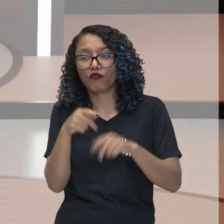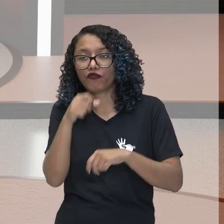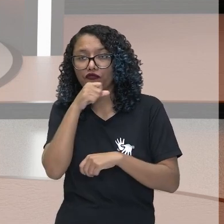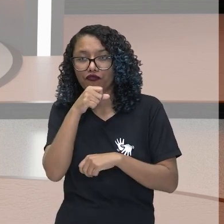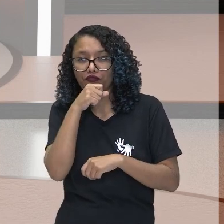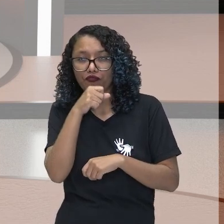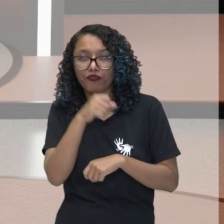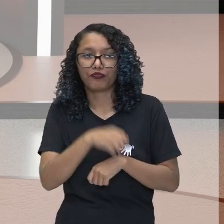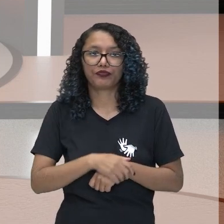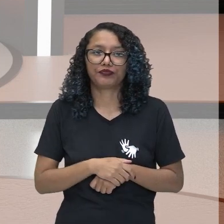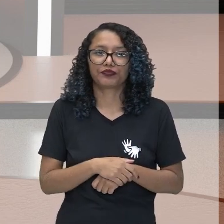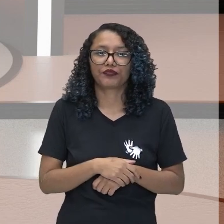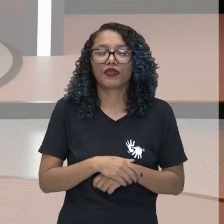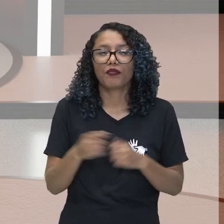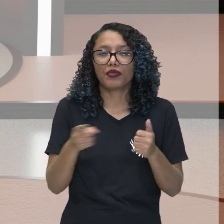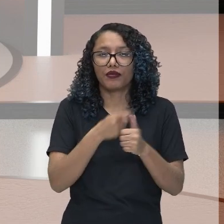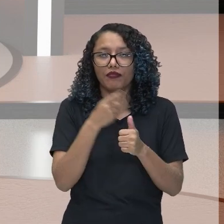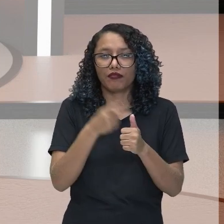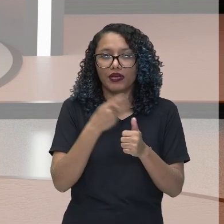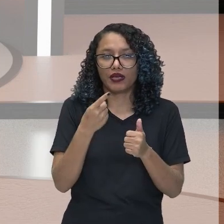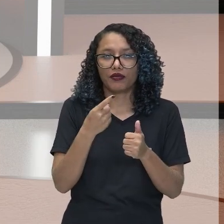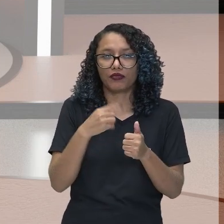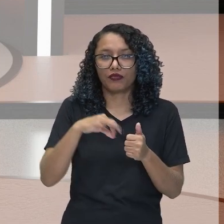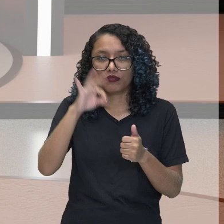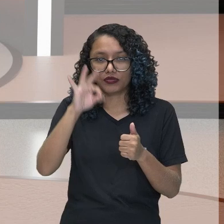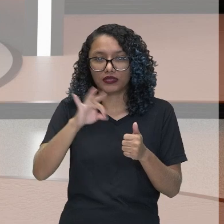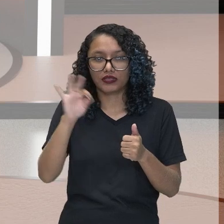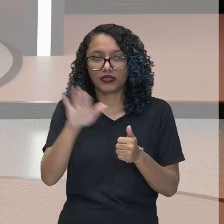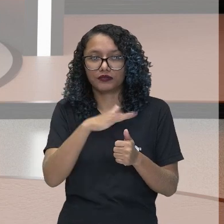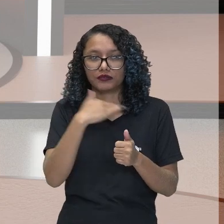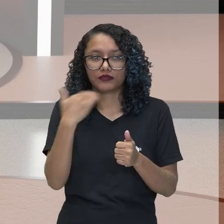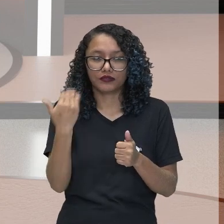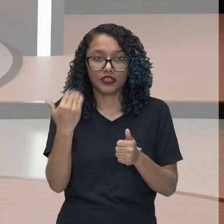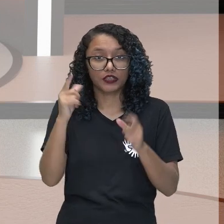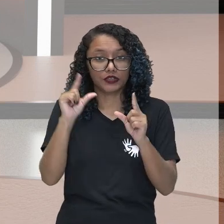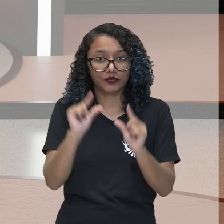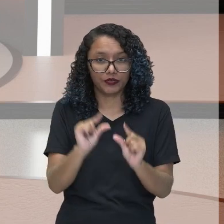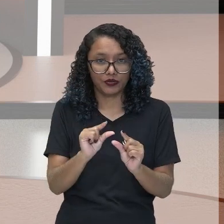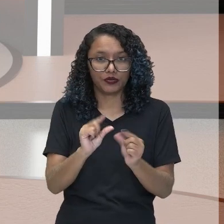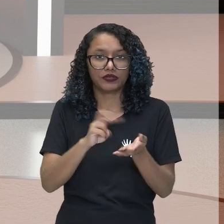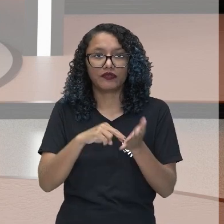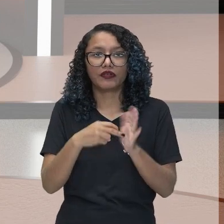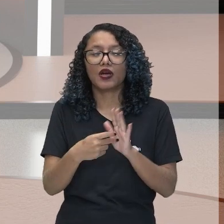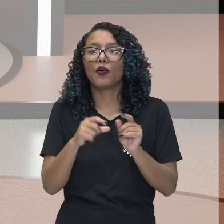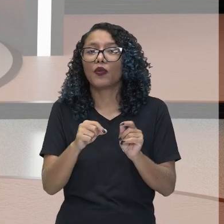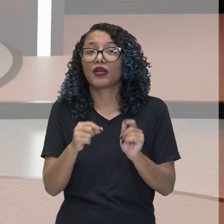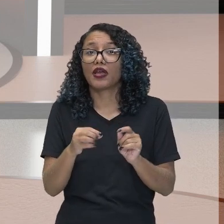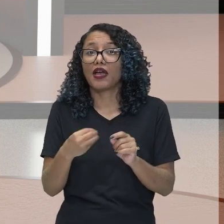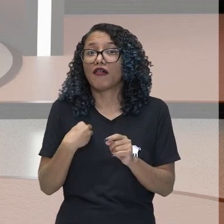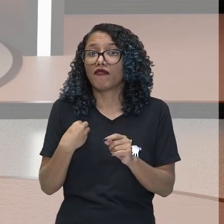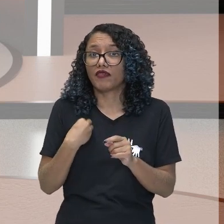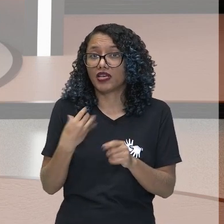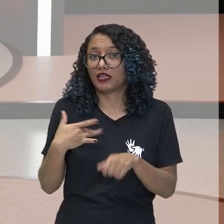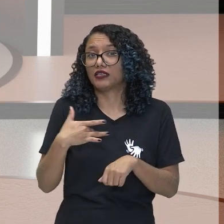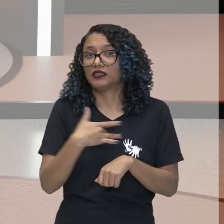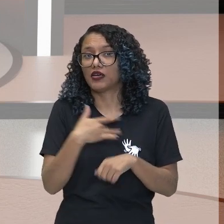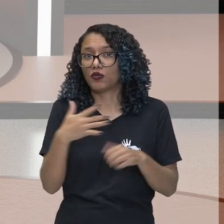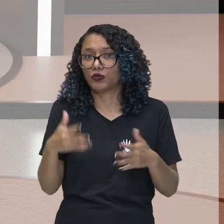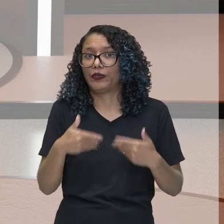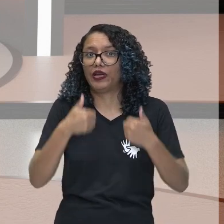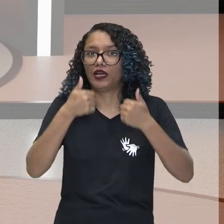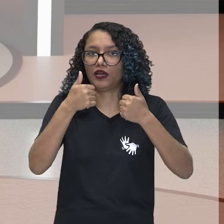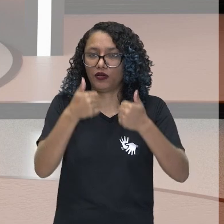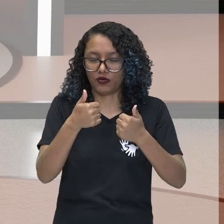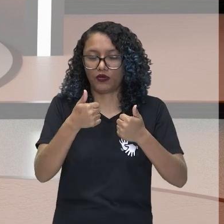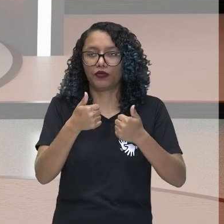taxa de mortalidade, né? Em função de quê? Na melhoria das condições de vida da população. Então, as pessoas que